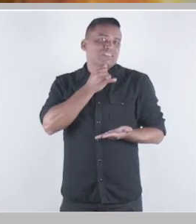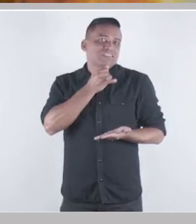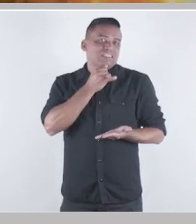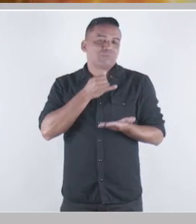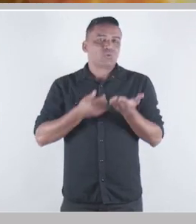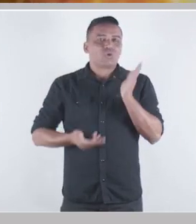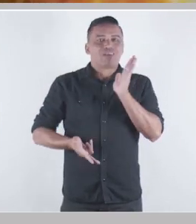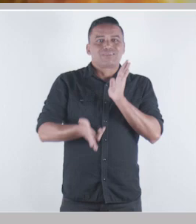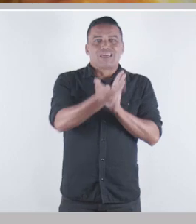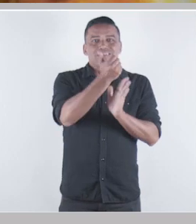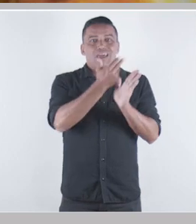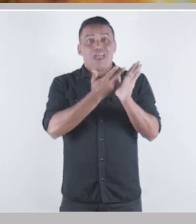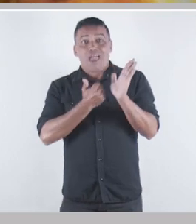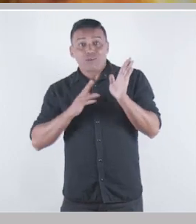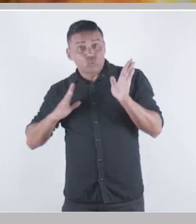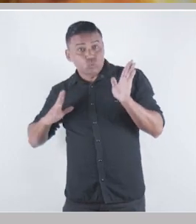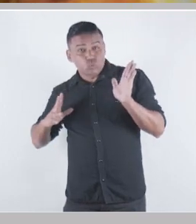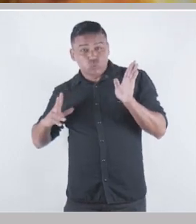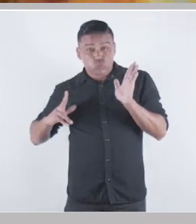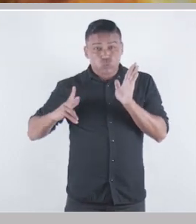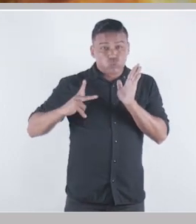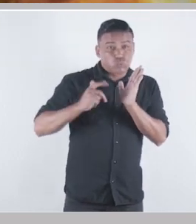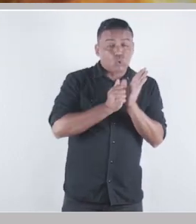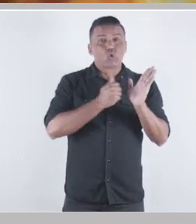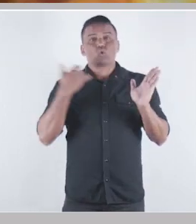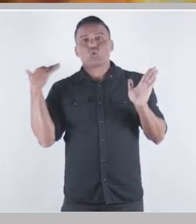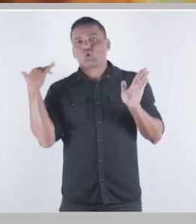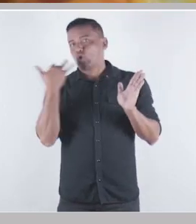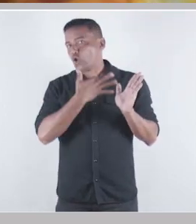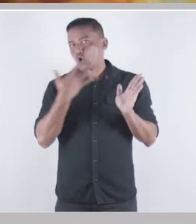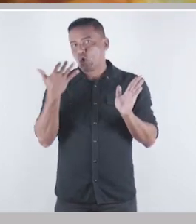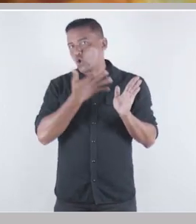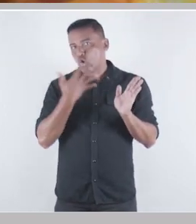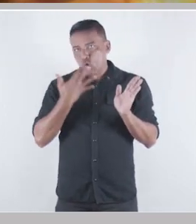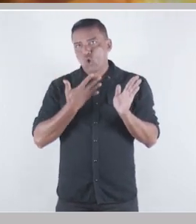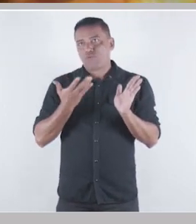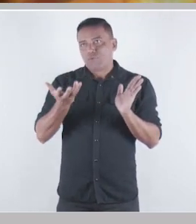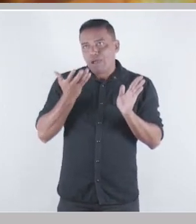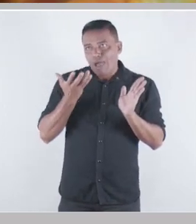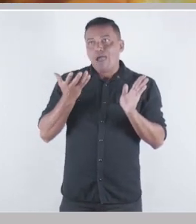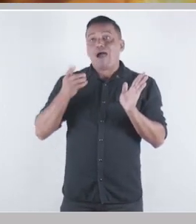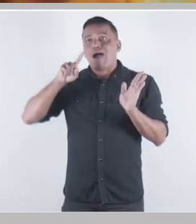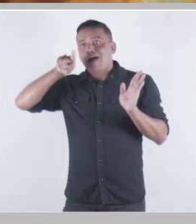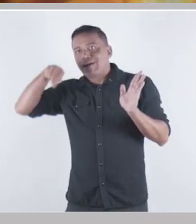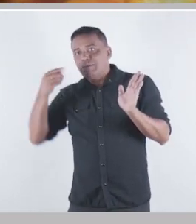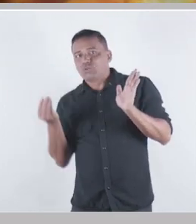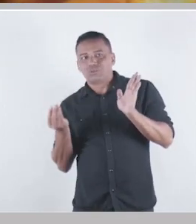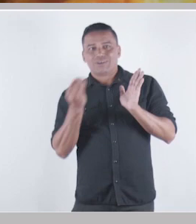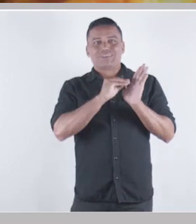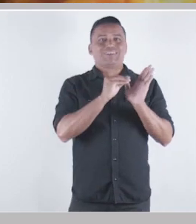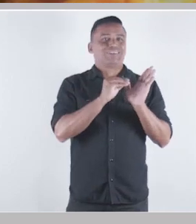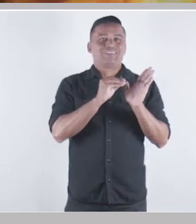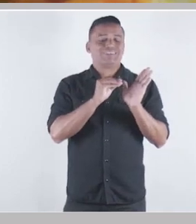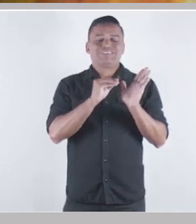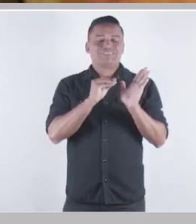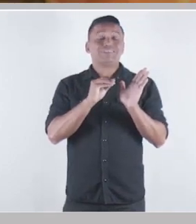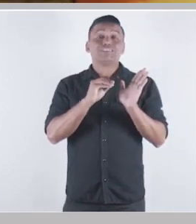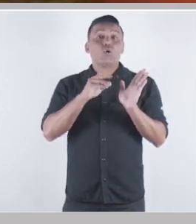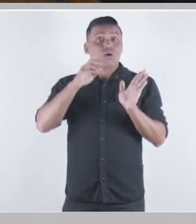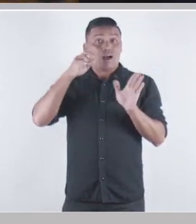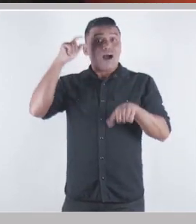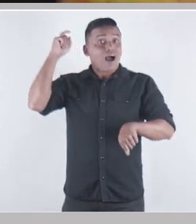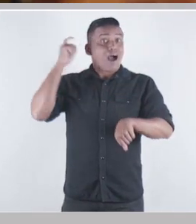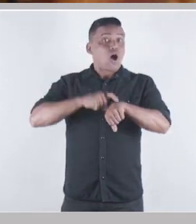esboço completo com cores e tudo mais que eu vou executar depois. Geralmente essas decisões são